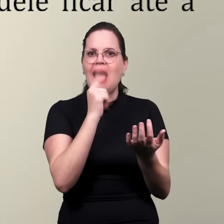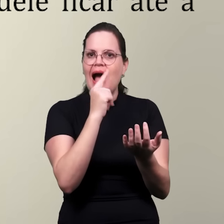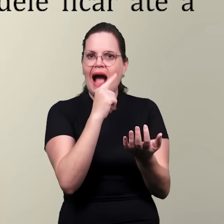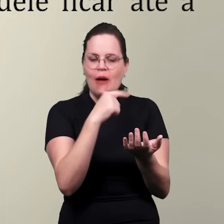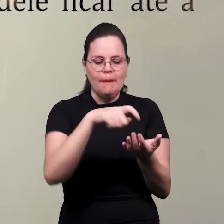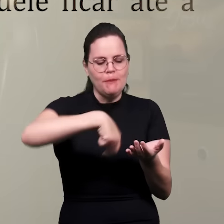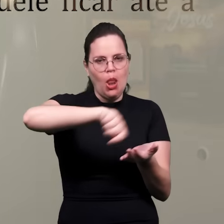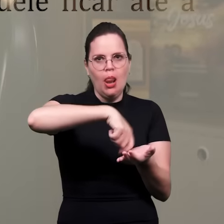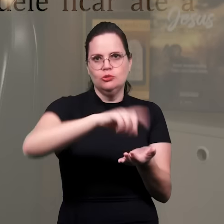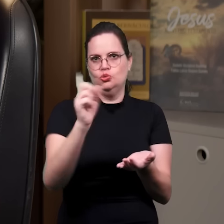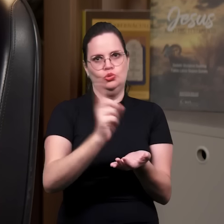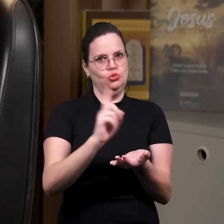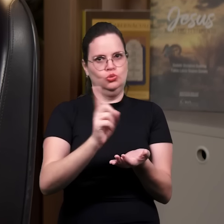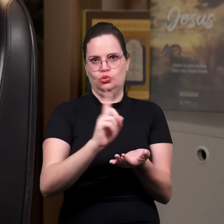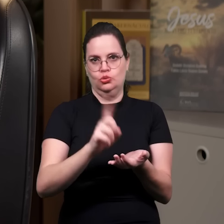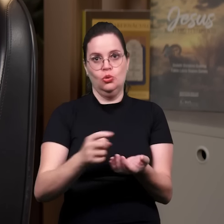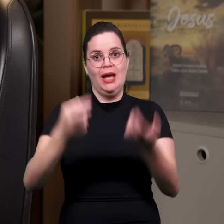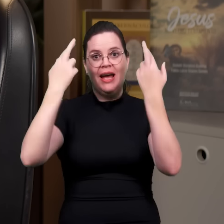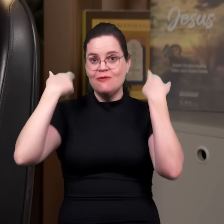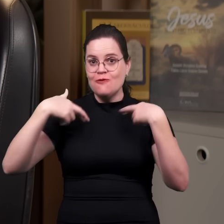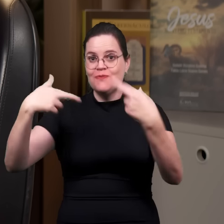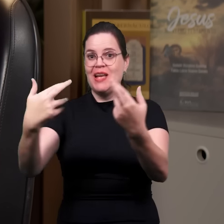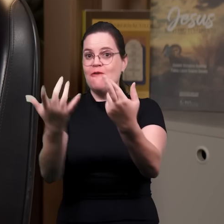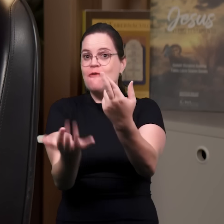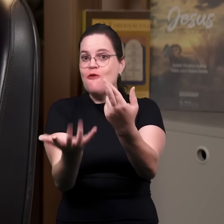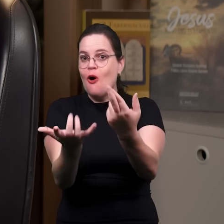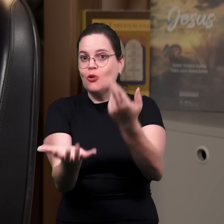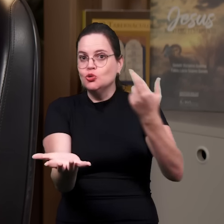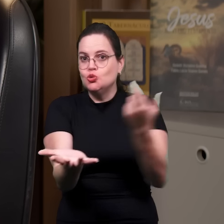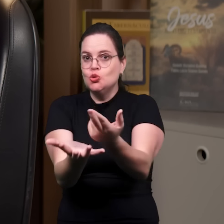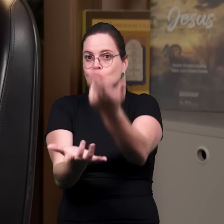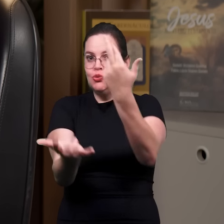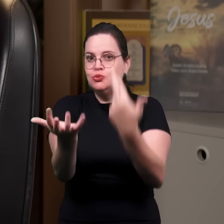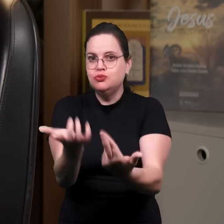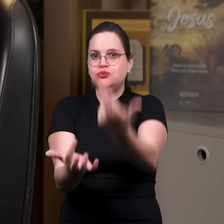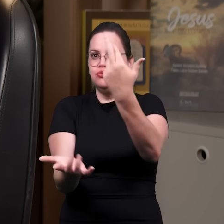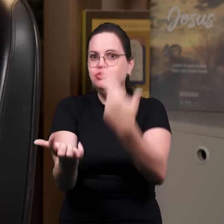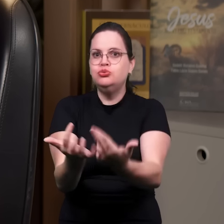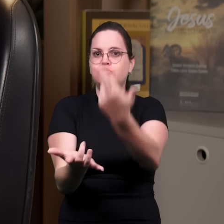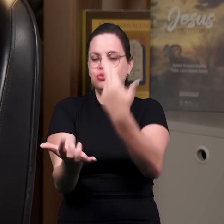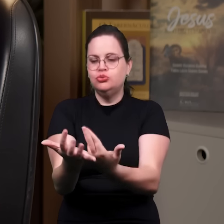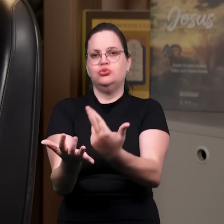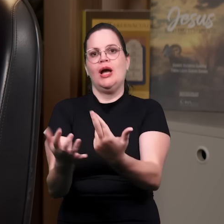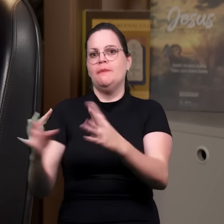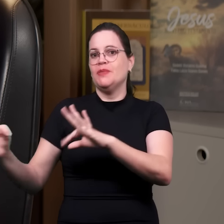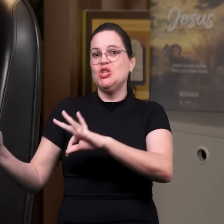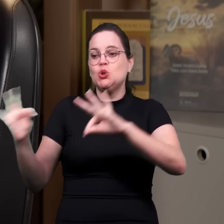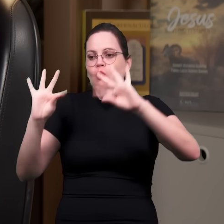com a frissura. Ou seja, todo cordeiro ele era importante como alimento, né? Não cru